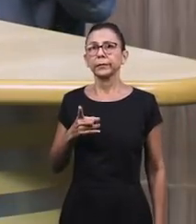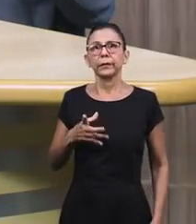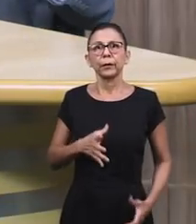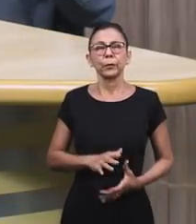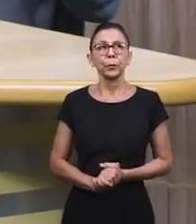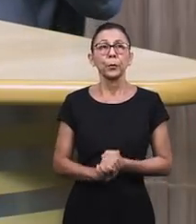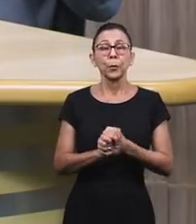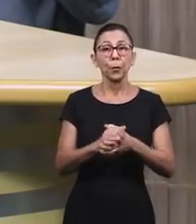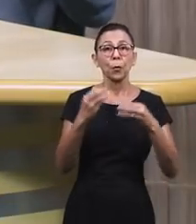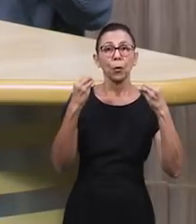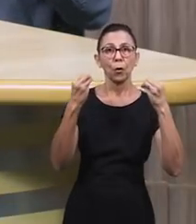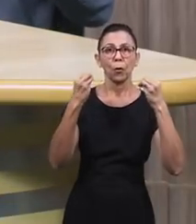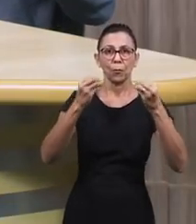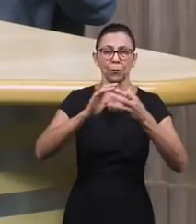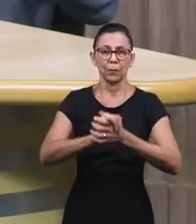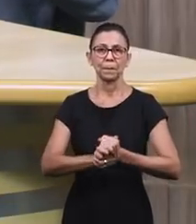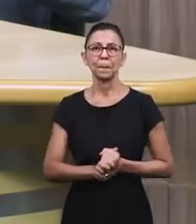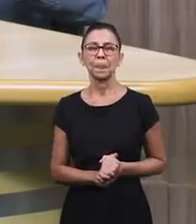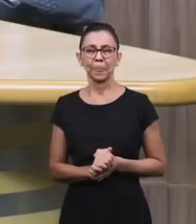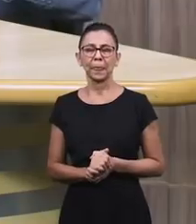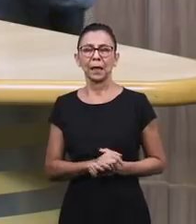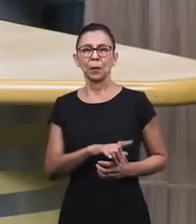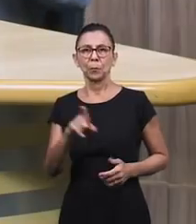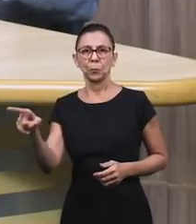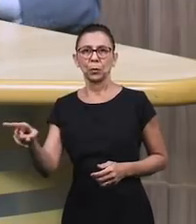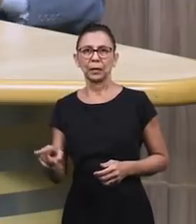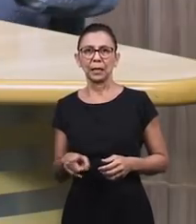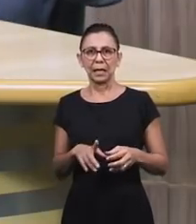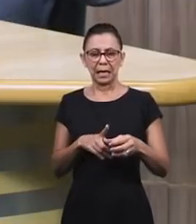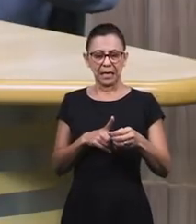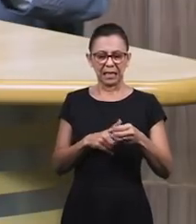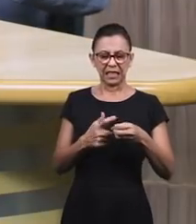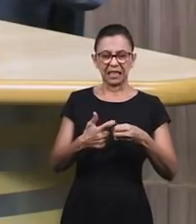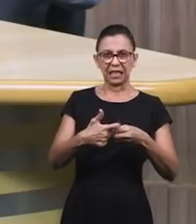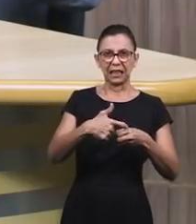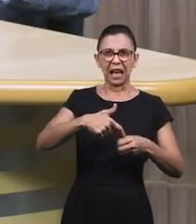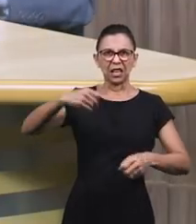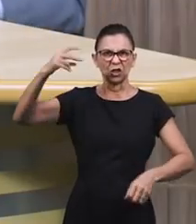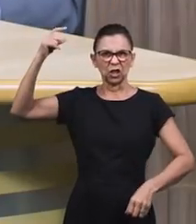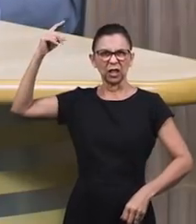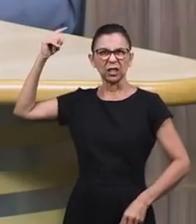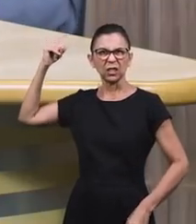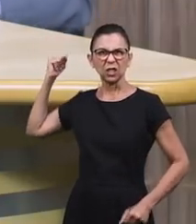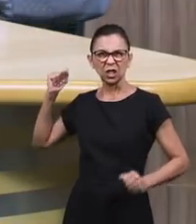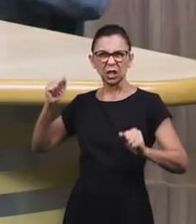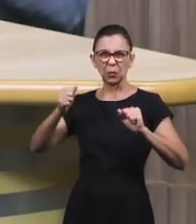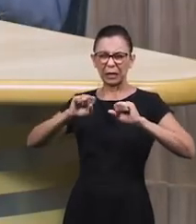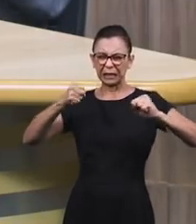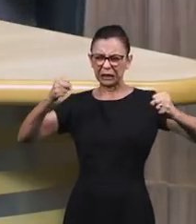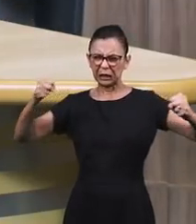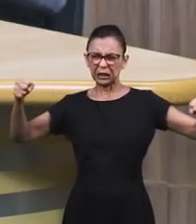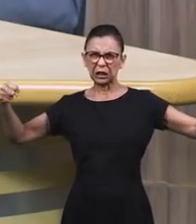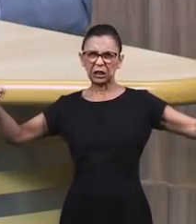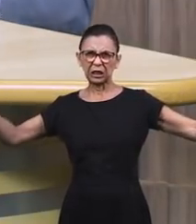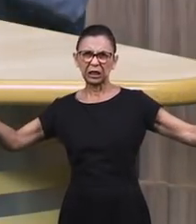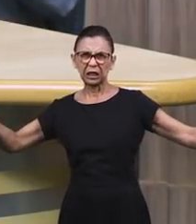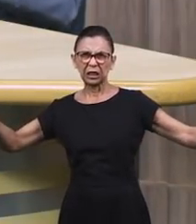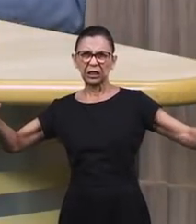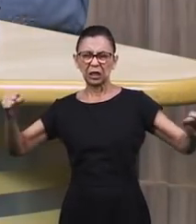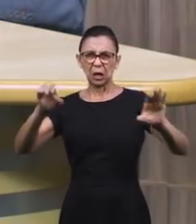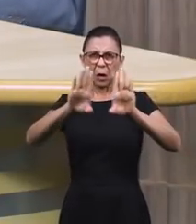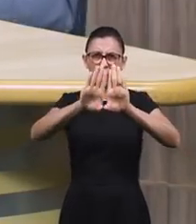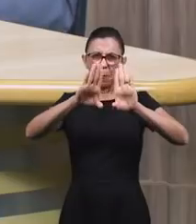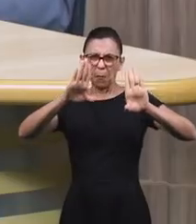uma porta de uma cidade, porque porta de cidade nessas portas, tá vendo? É porta que para aguentar um cerco. Carregou nas costas. Quer